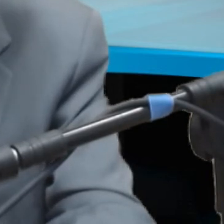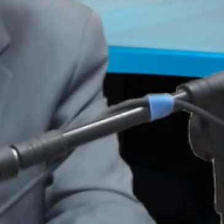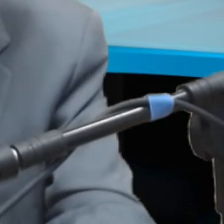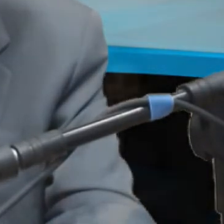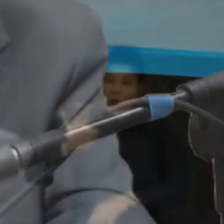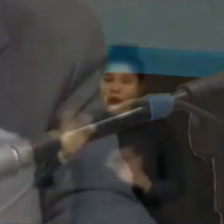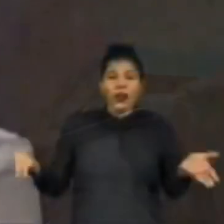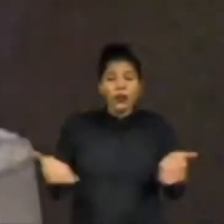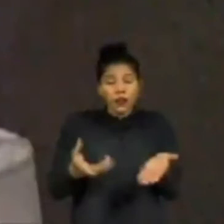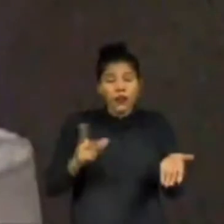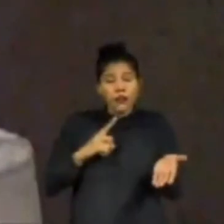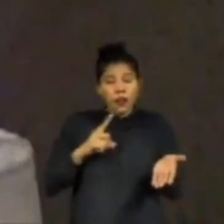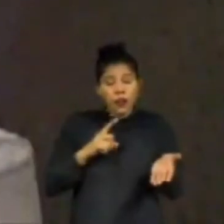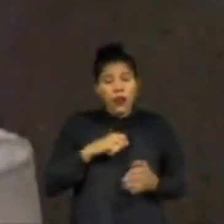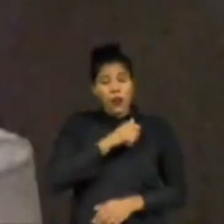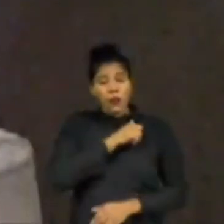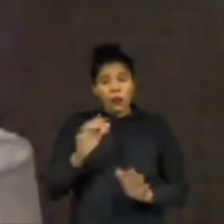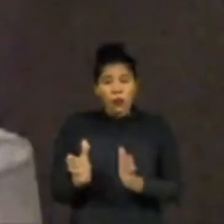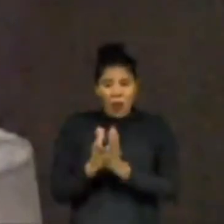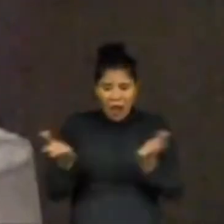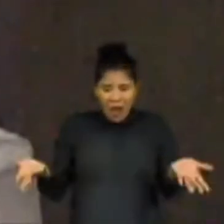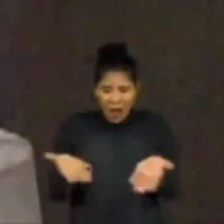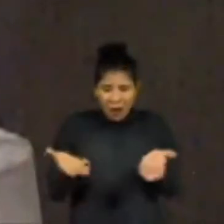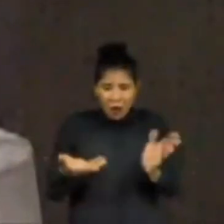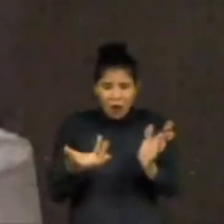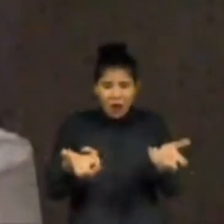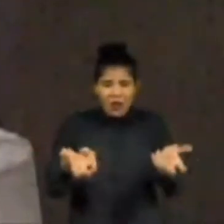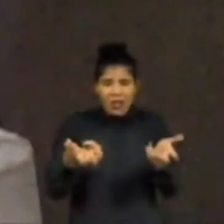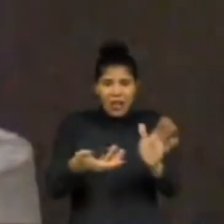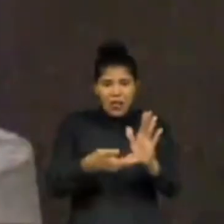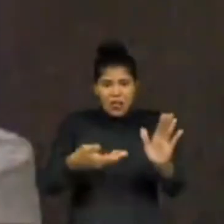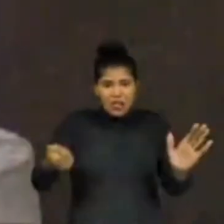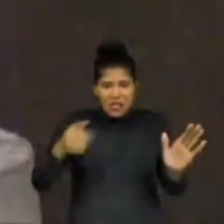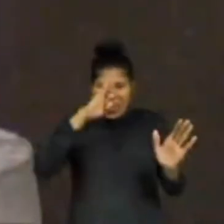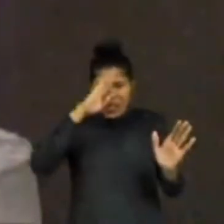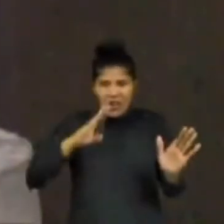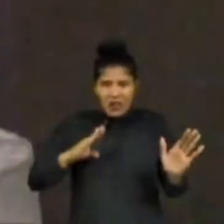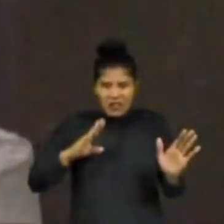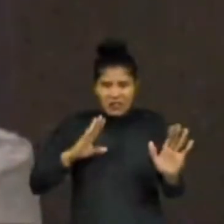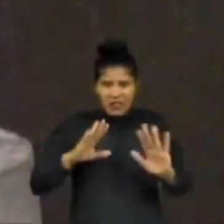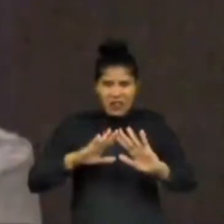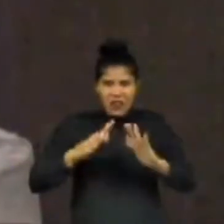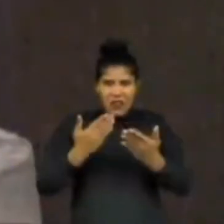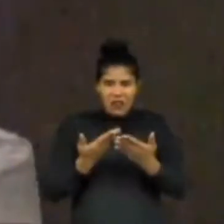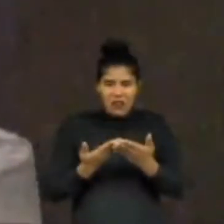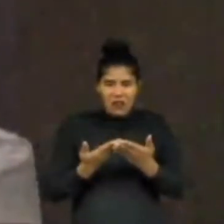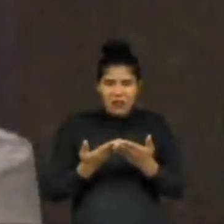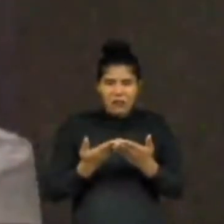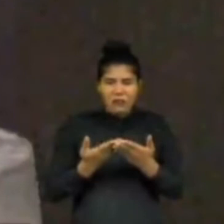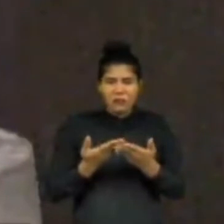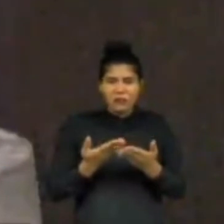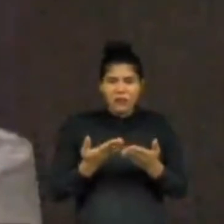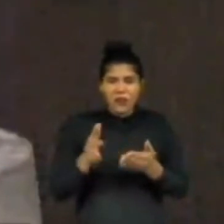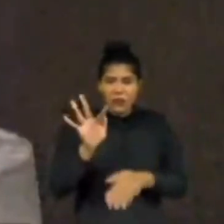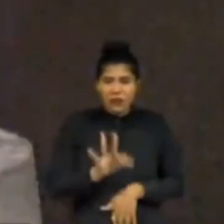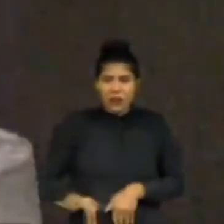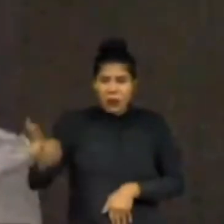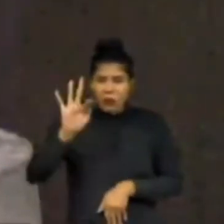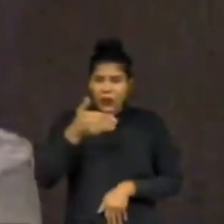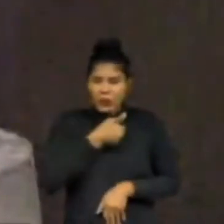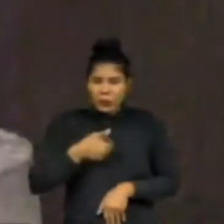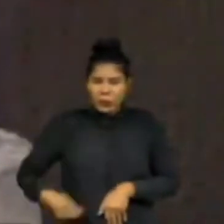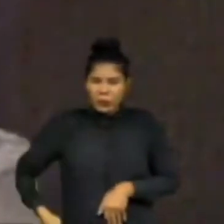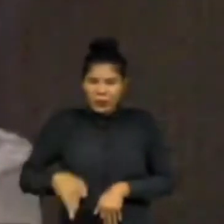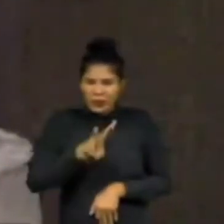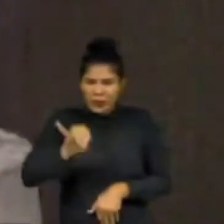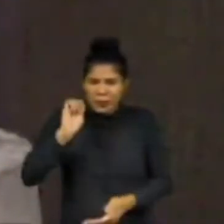Roseno. Retirar a gratuidade, porque na prática é isso. Veja, e aqui me permita fazer a análise do texto.